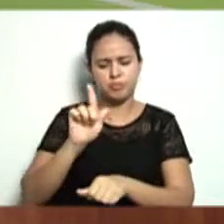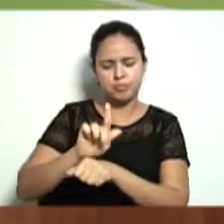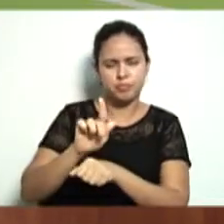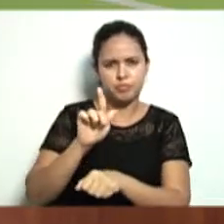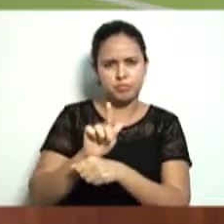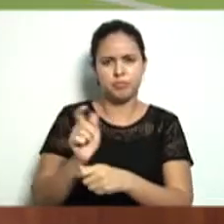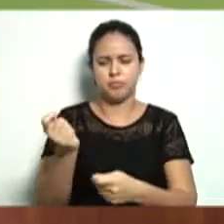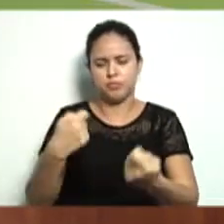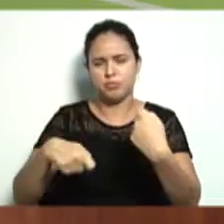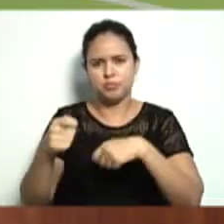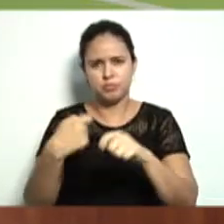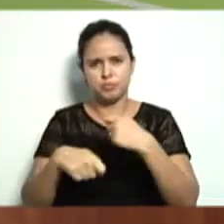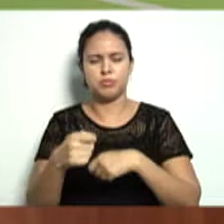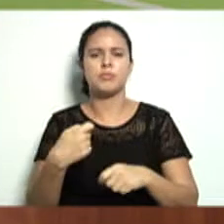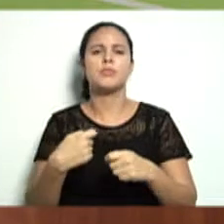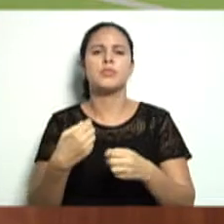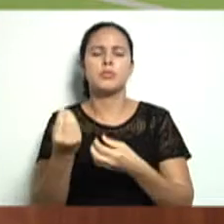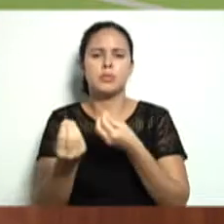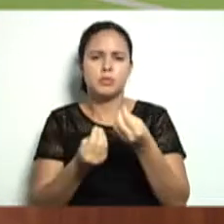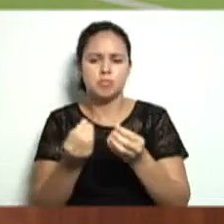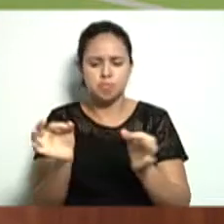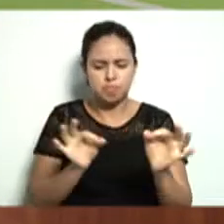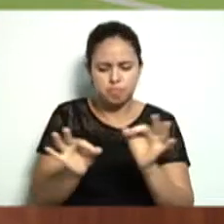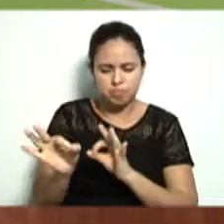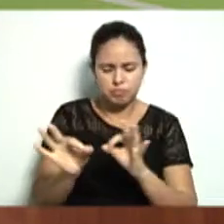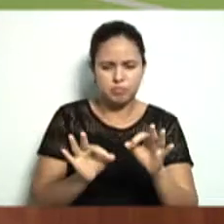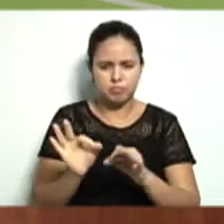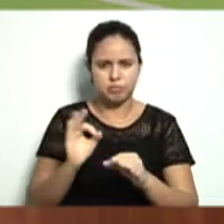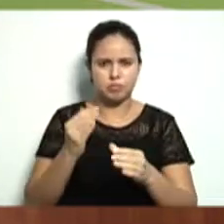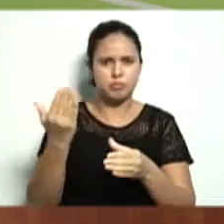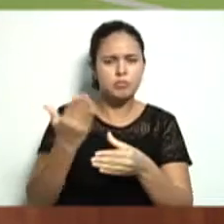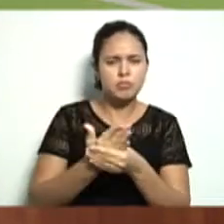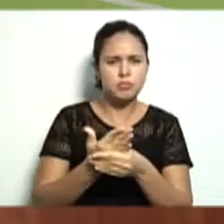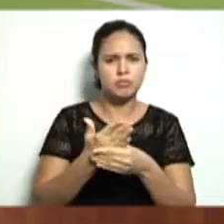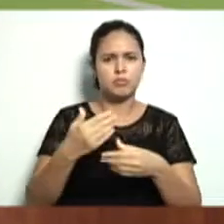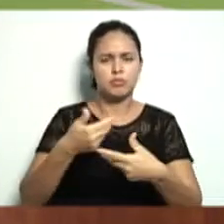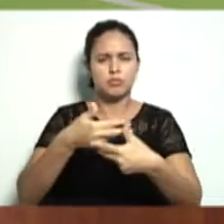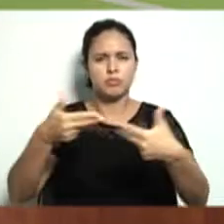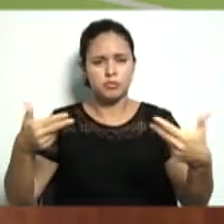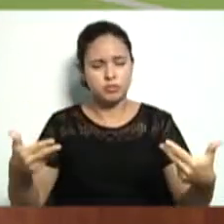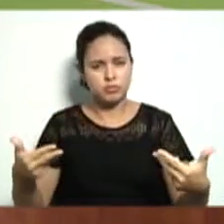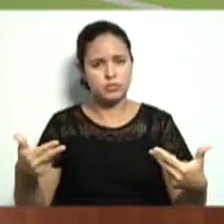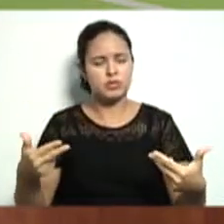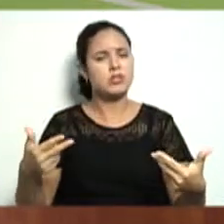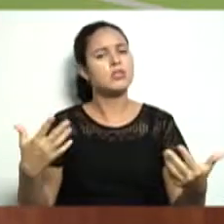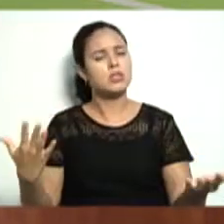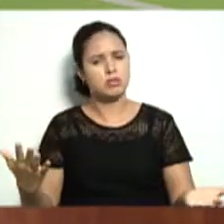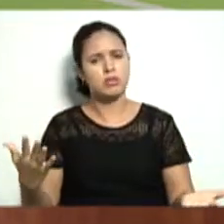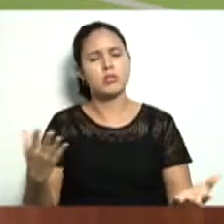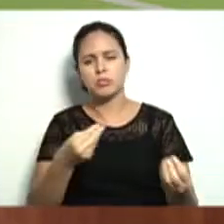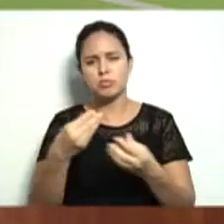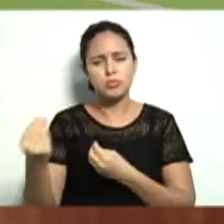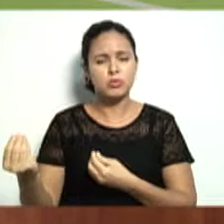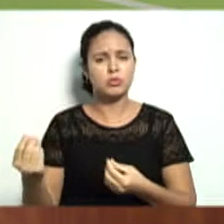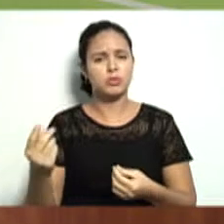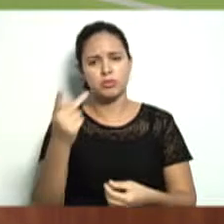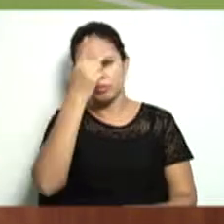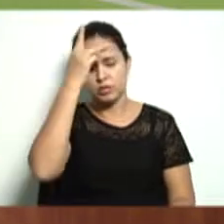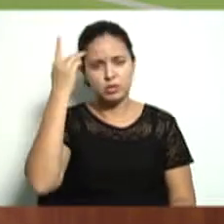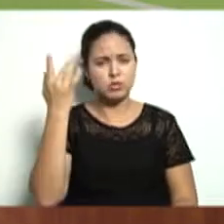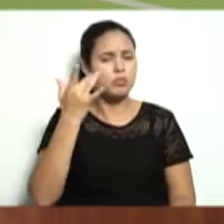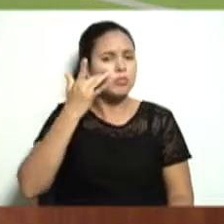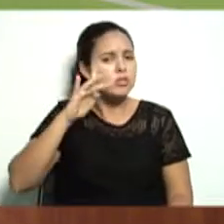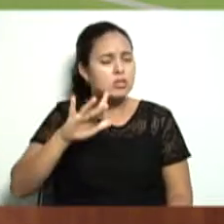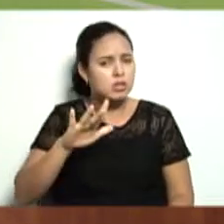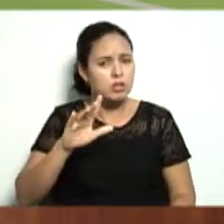gestão administrativa, a organização dos processos. Isso tudo a gente não sabe mesmo. A gente pode aprender